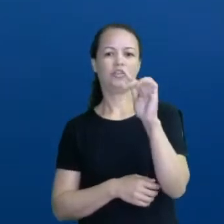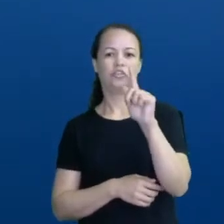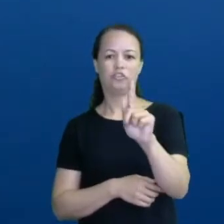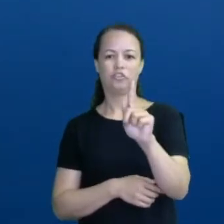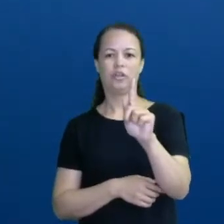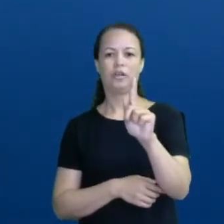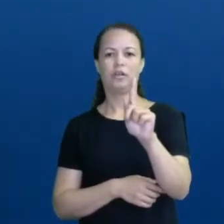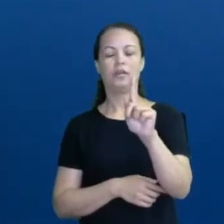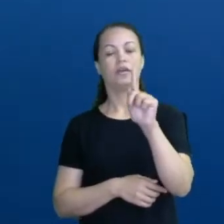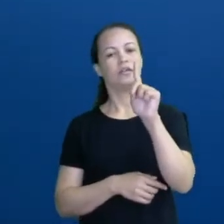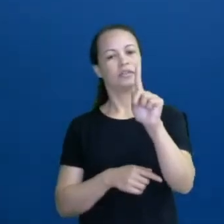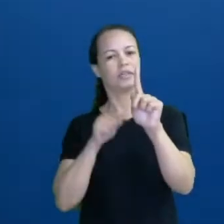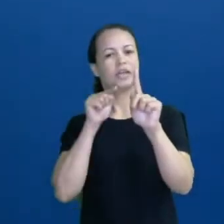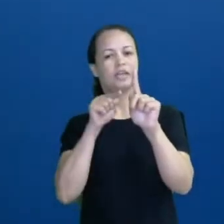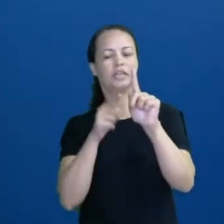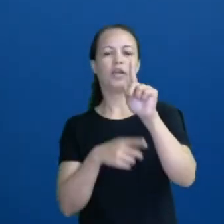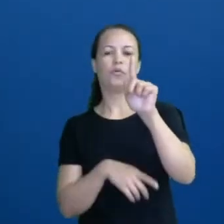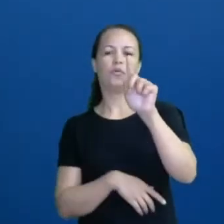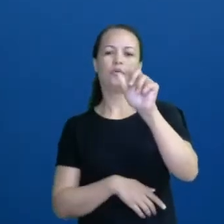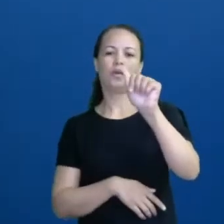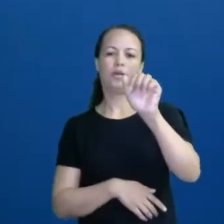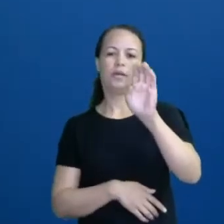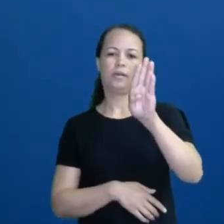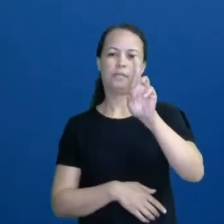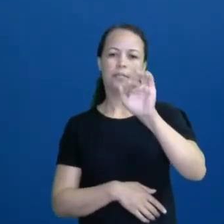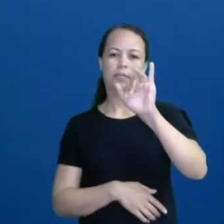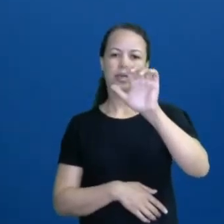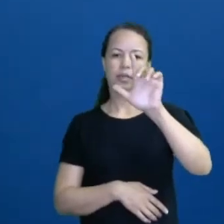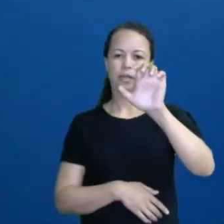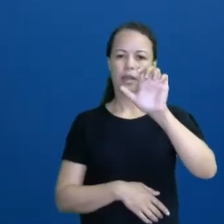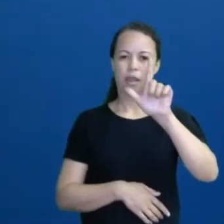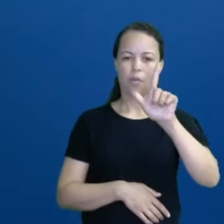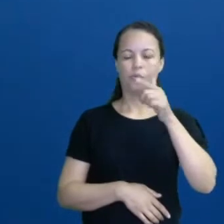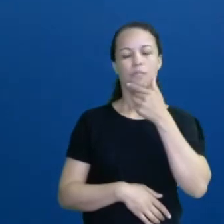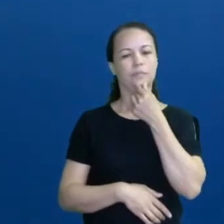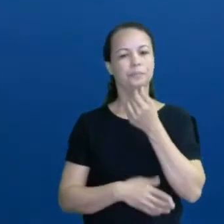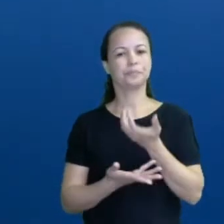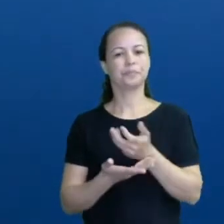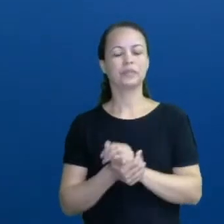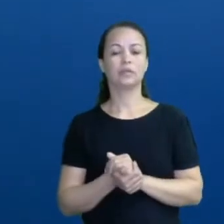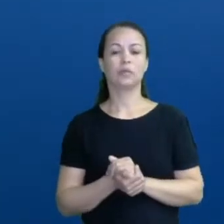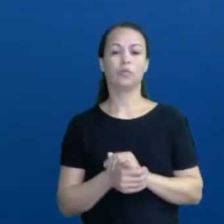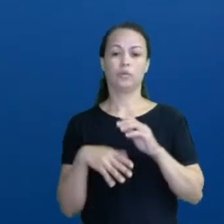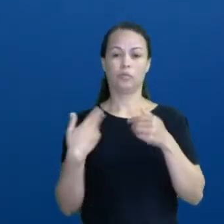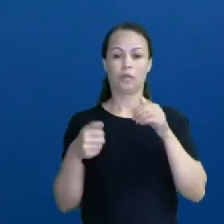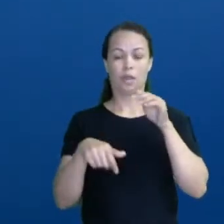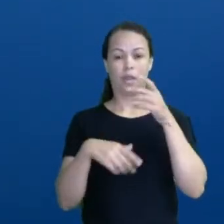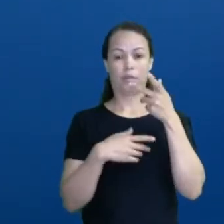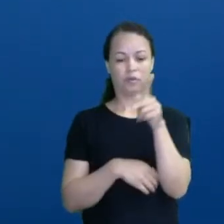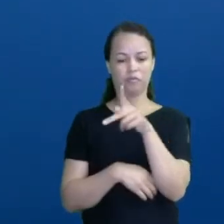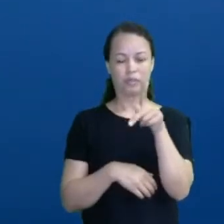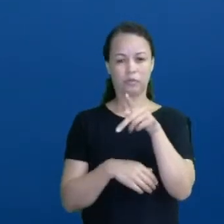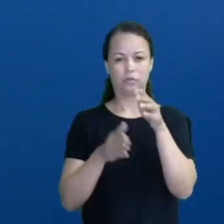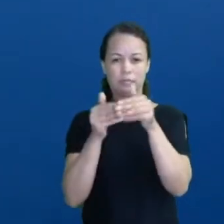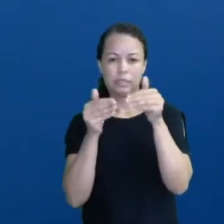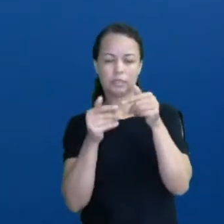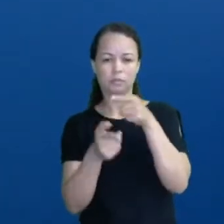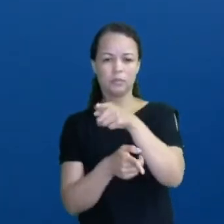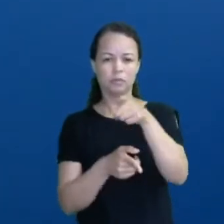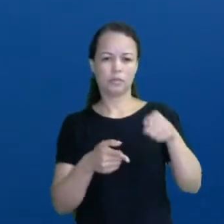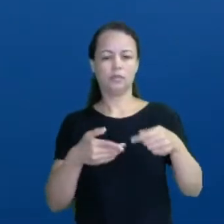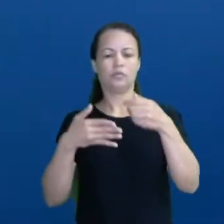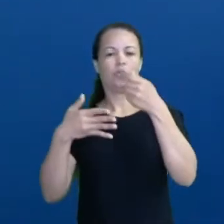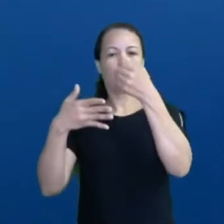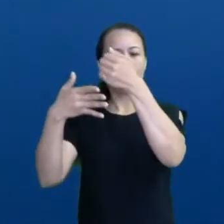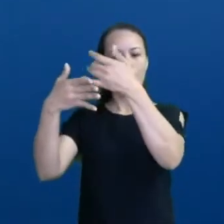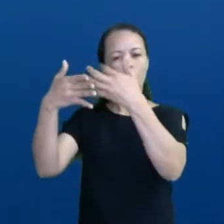F, G. Seria o Gabriel. Então, quando a tia pedir para vocês para colocar os nomes dos